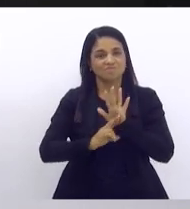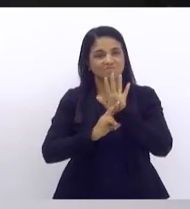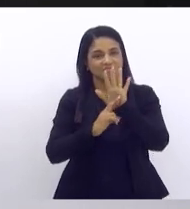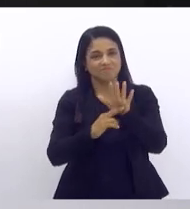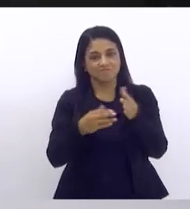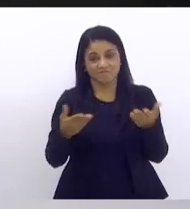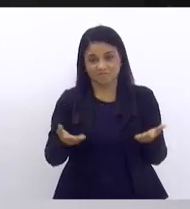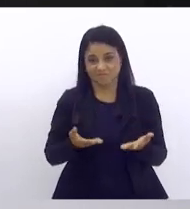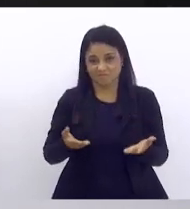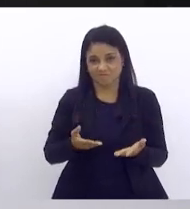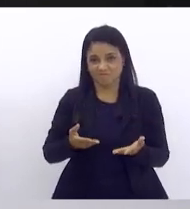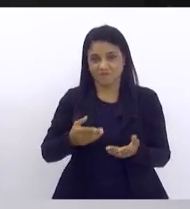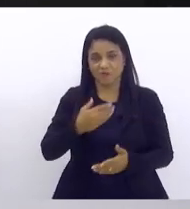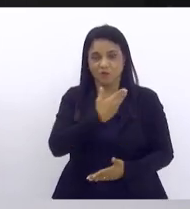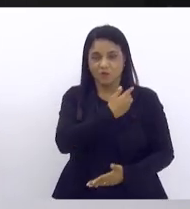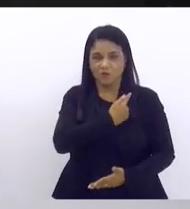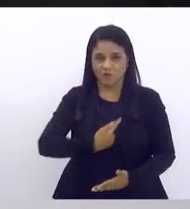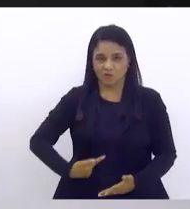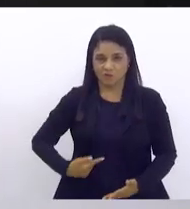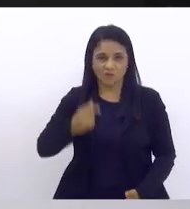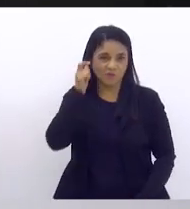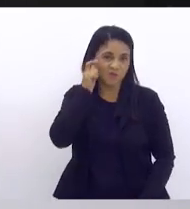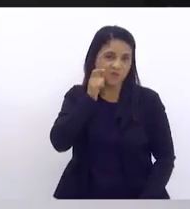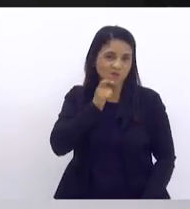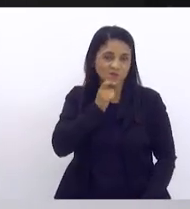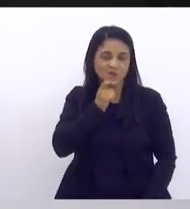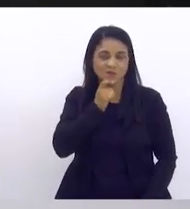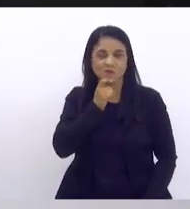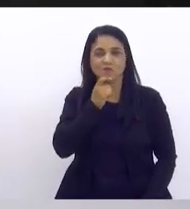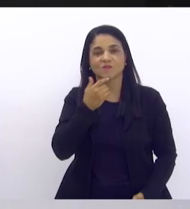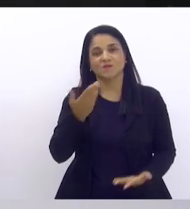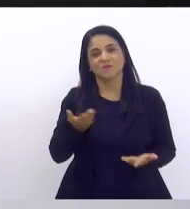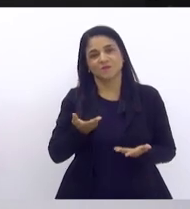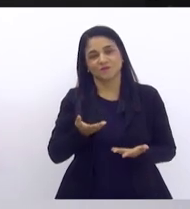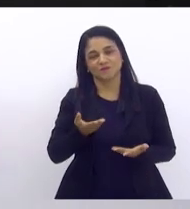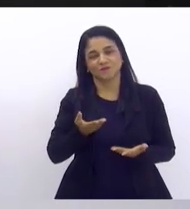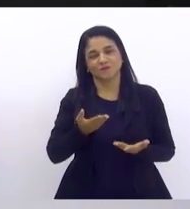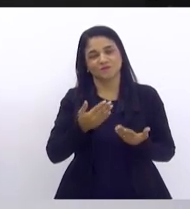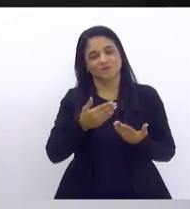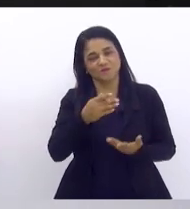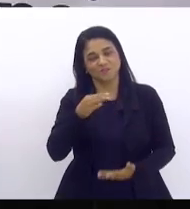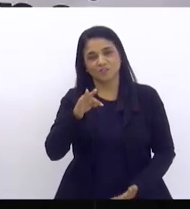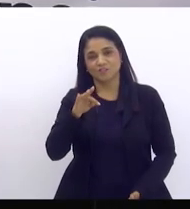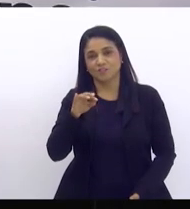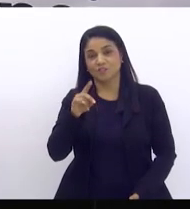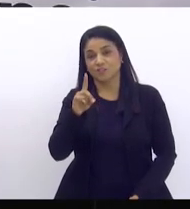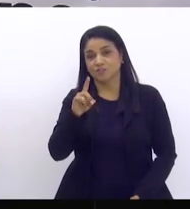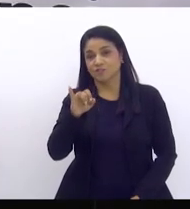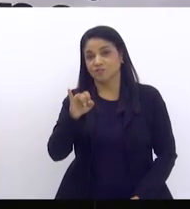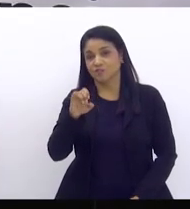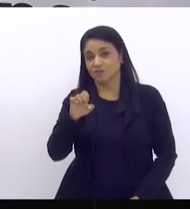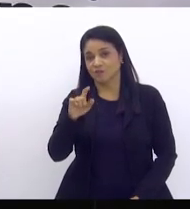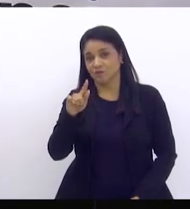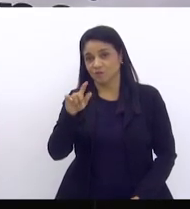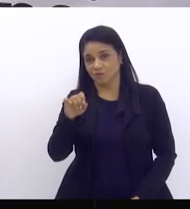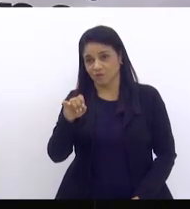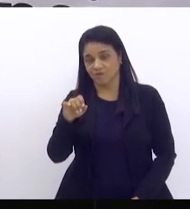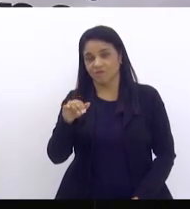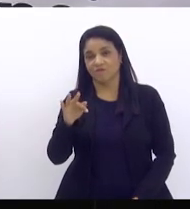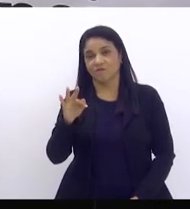nosso irmão, governador Cláudio Castro, aqui conosco. Então, por favor, Diego Faro. Obrigado, irmão.